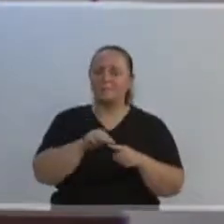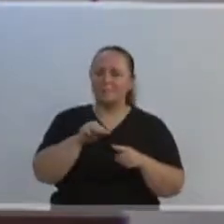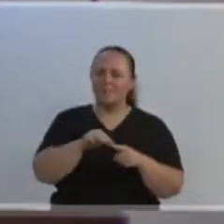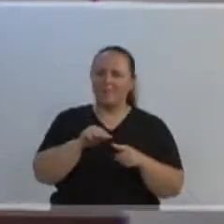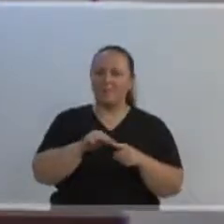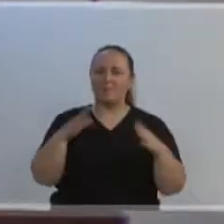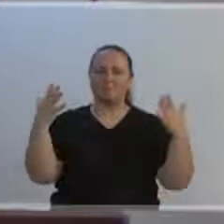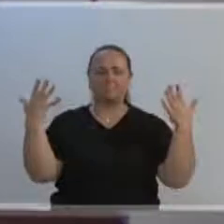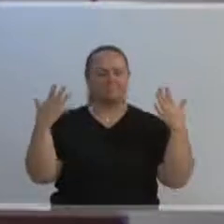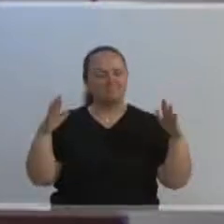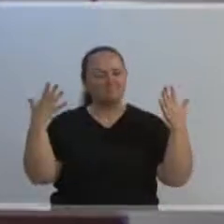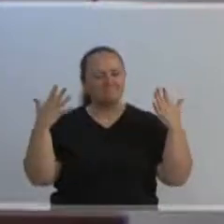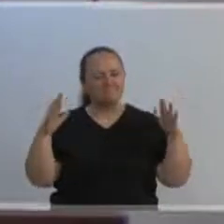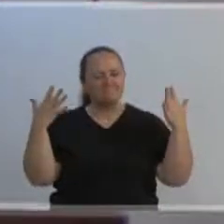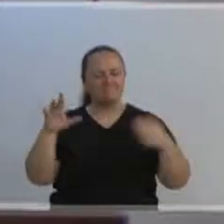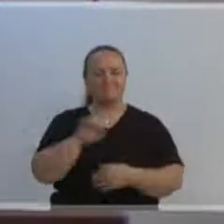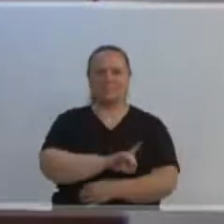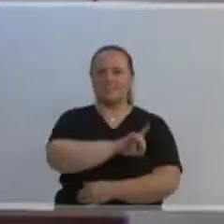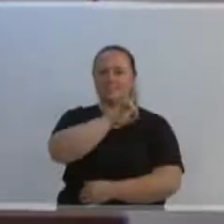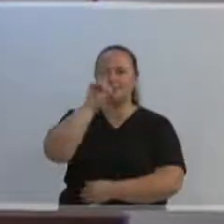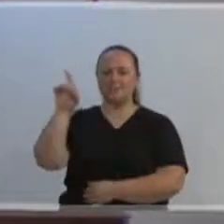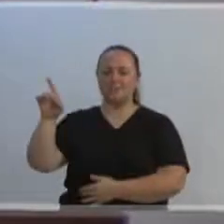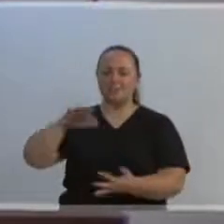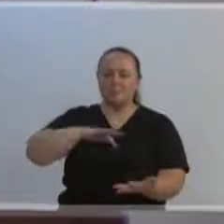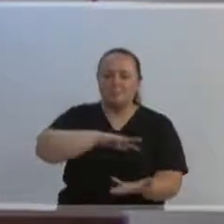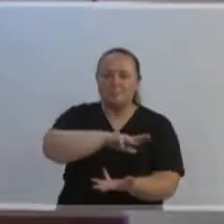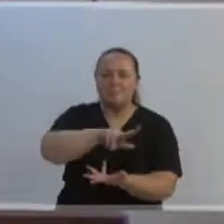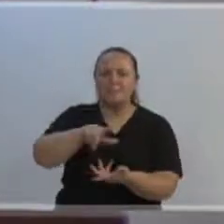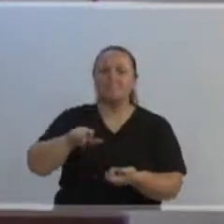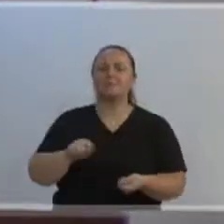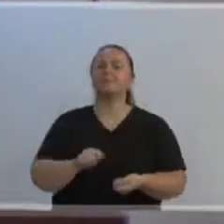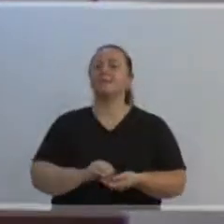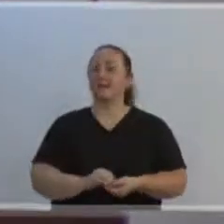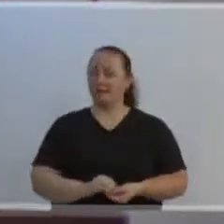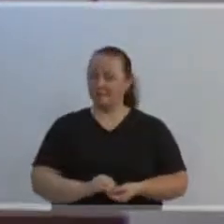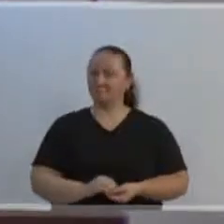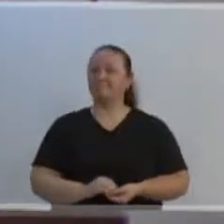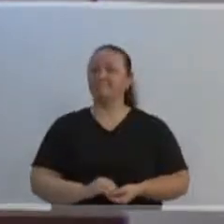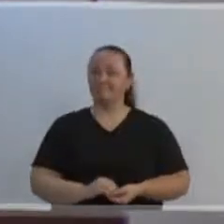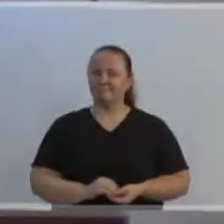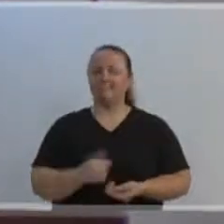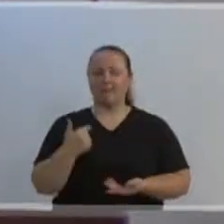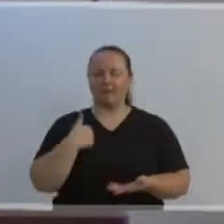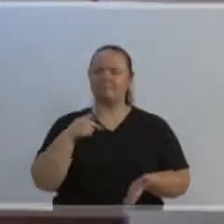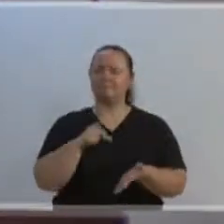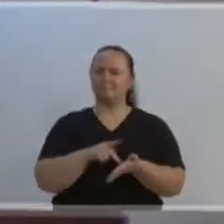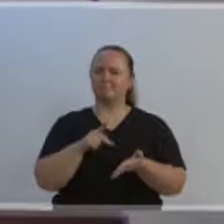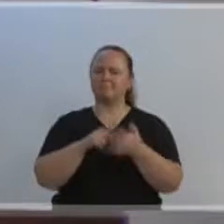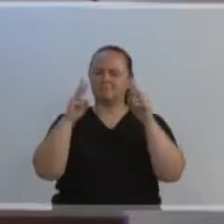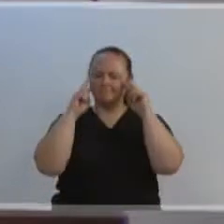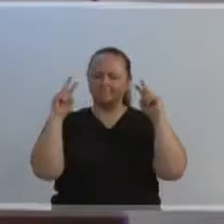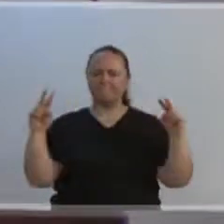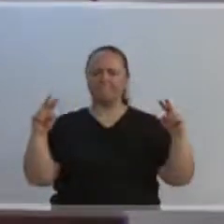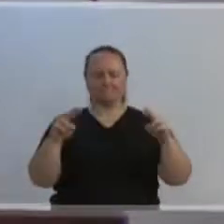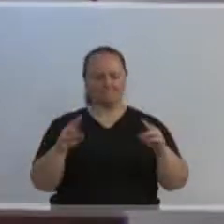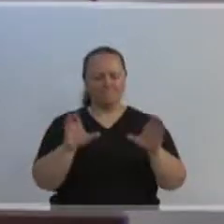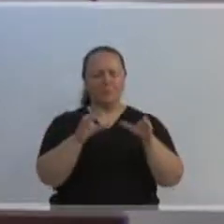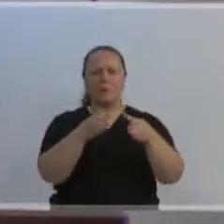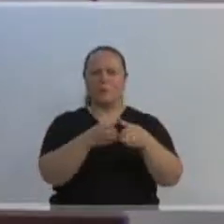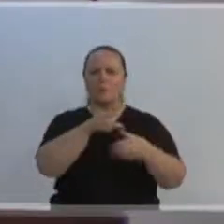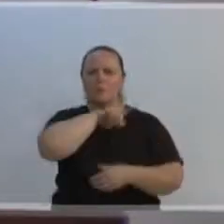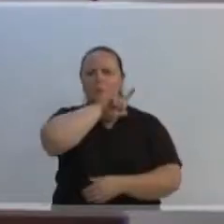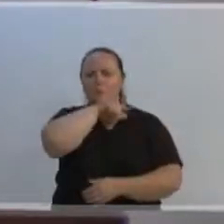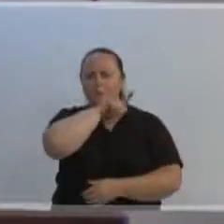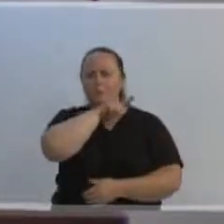comemoramos hoje o dia mundial o qual a querendo o meu ter reconhecimento pelo grande trabalho